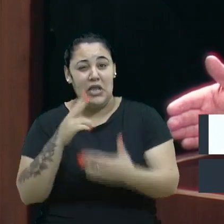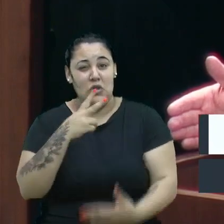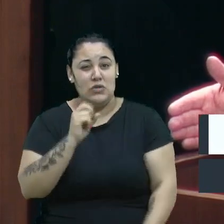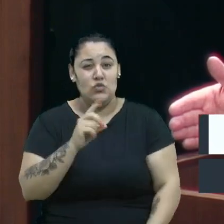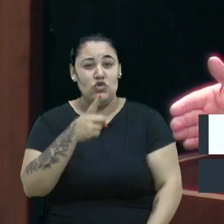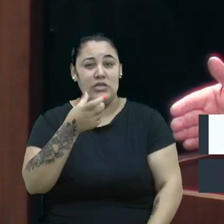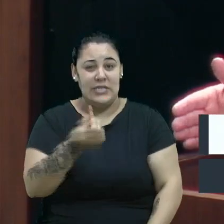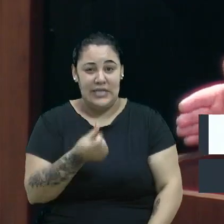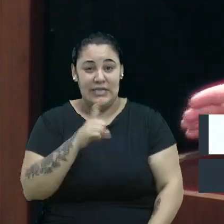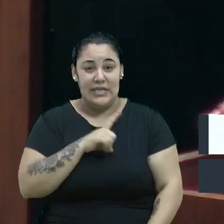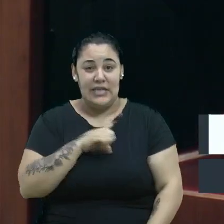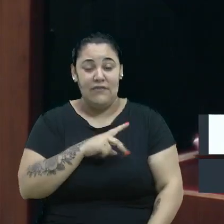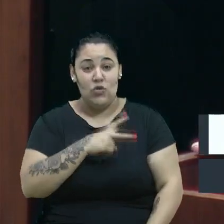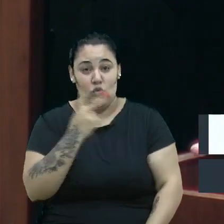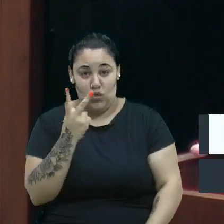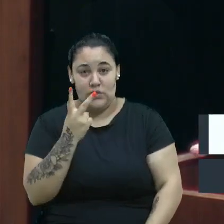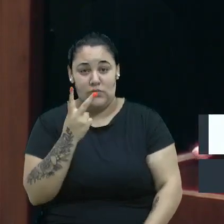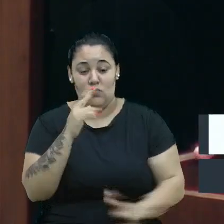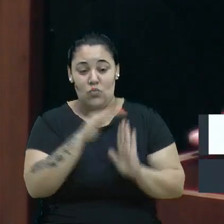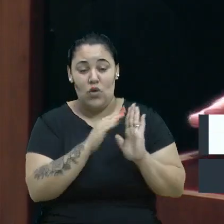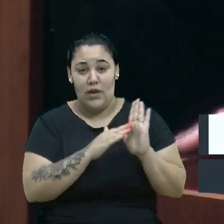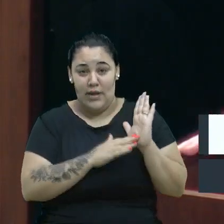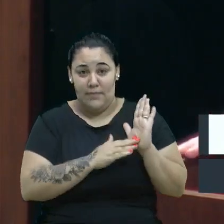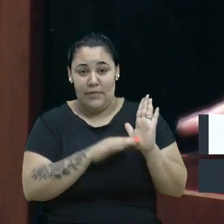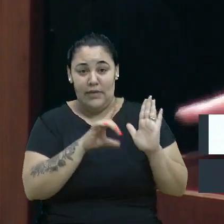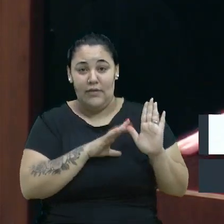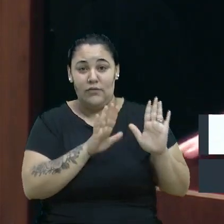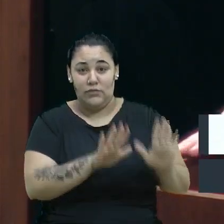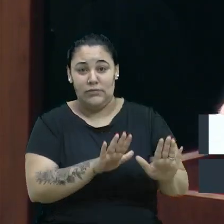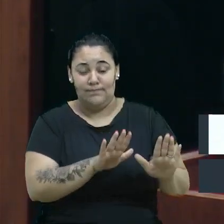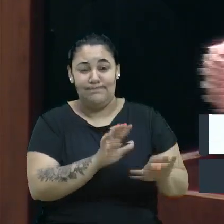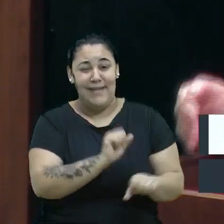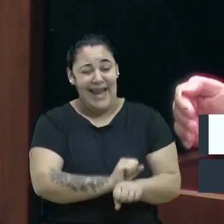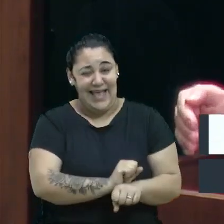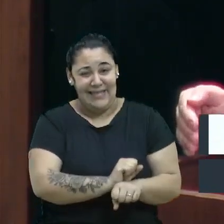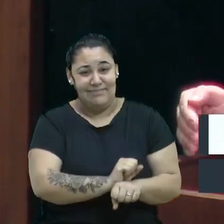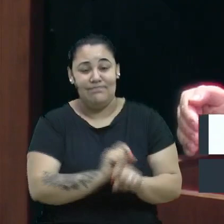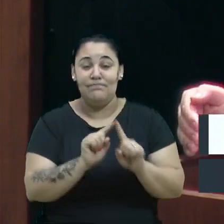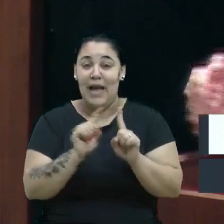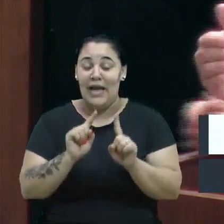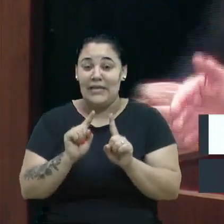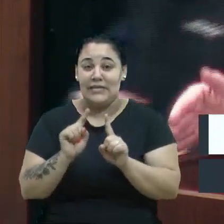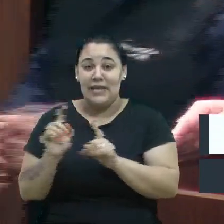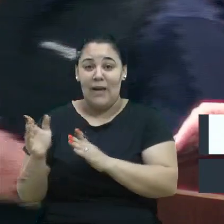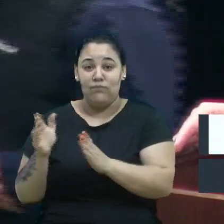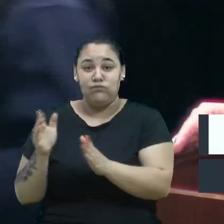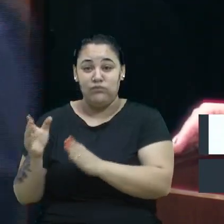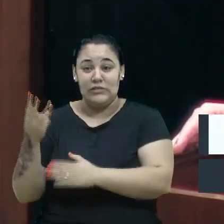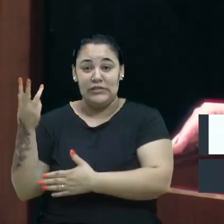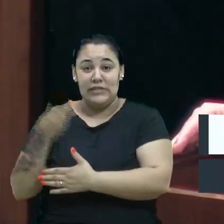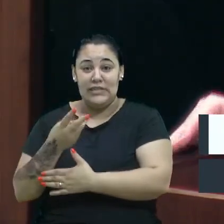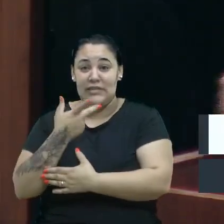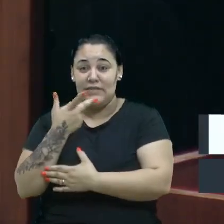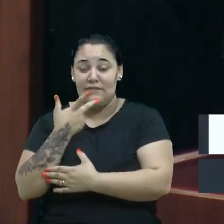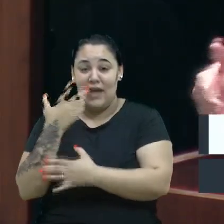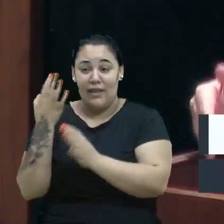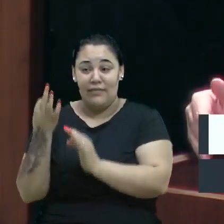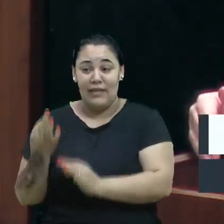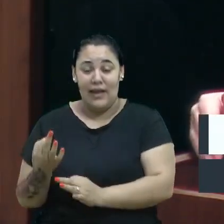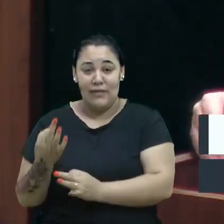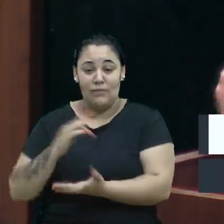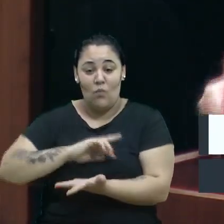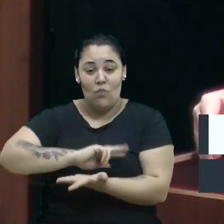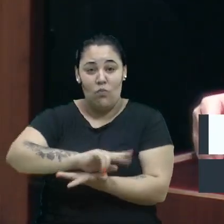2016. Né? Ficou um tempo em stand-by aí, né? E a fase 3, que aborda justamente